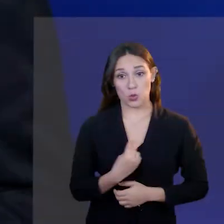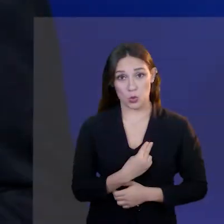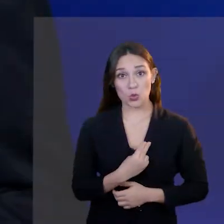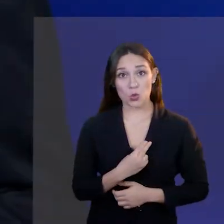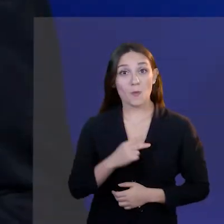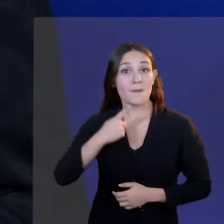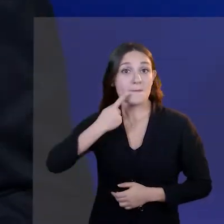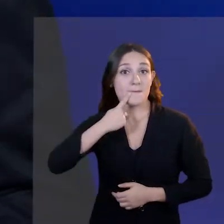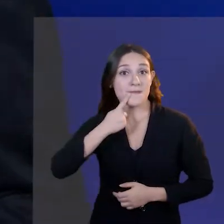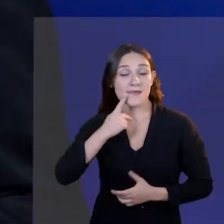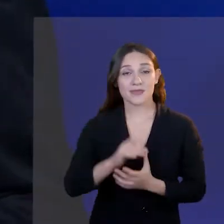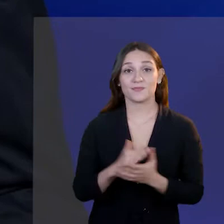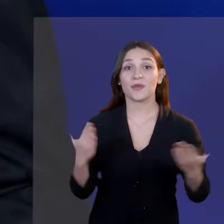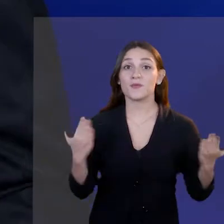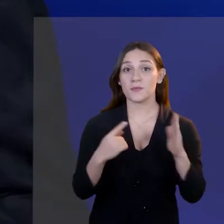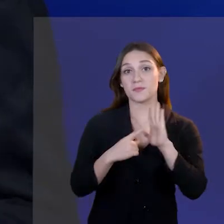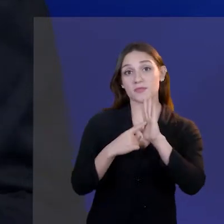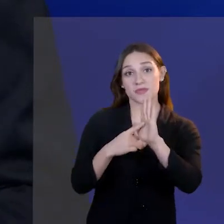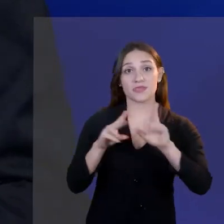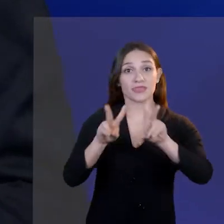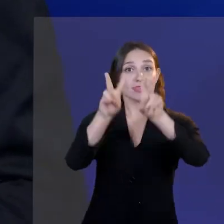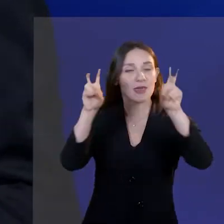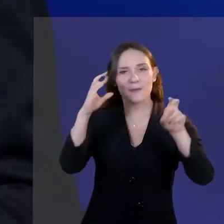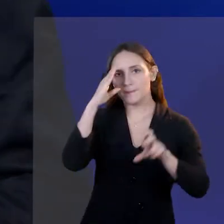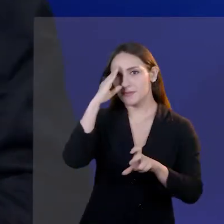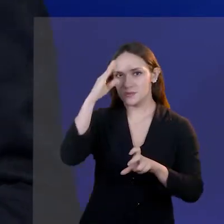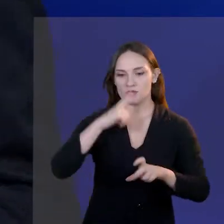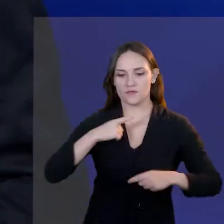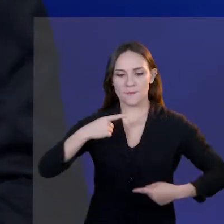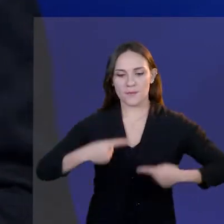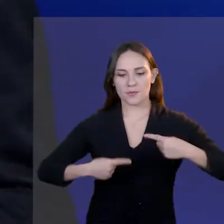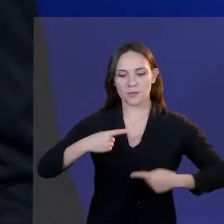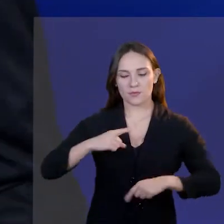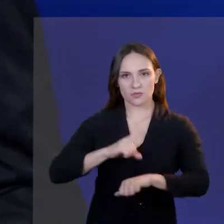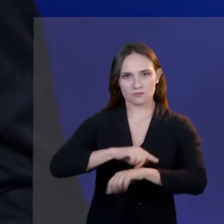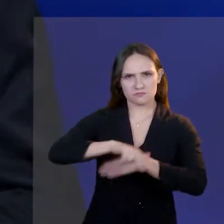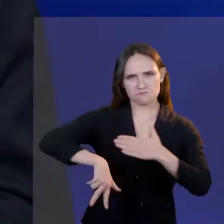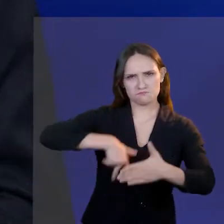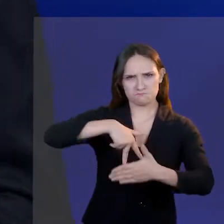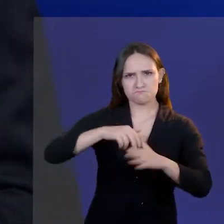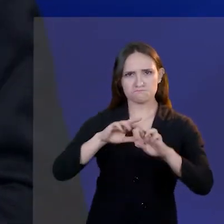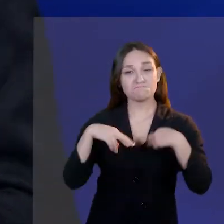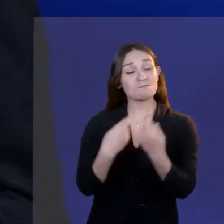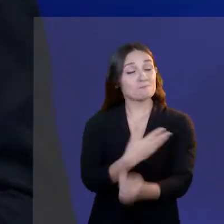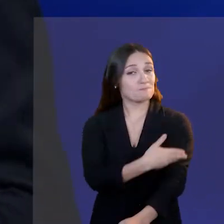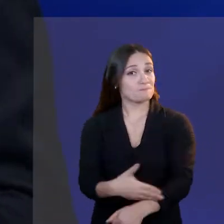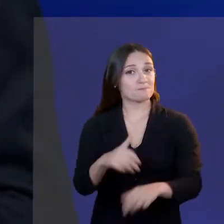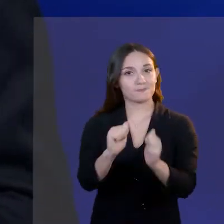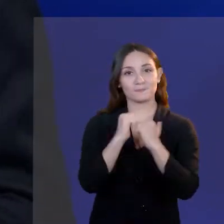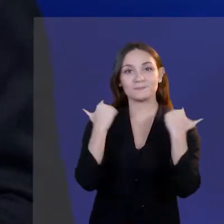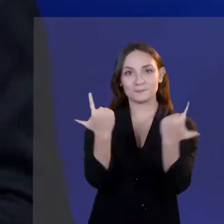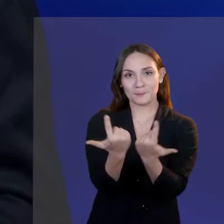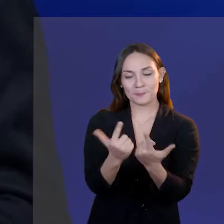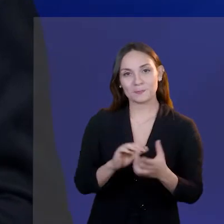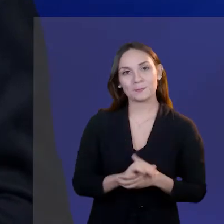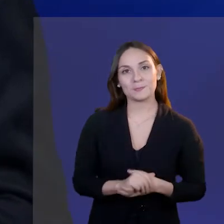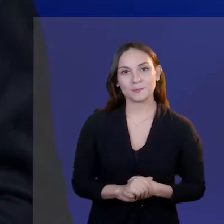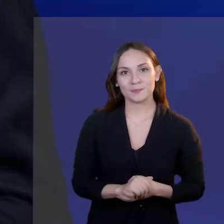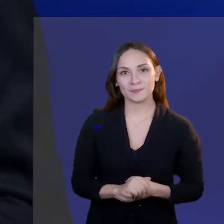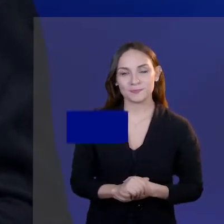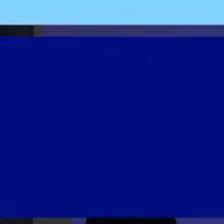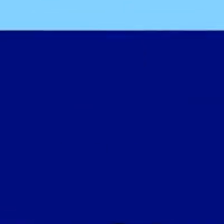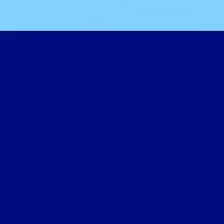Olá, eu sou Alessandro Perim e apresento os principais assuntos debatidos na tribuna durante as sessões plenárias da